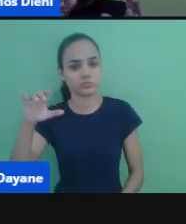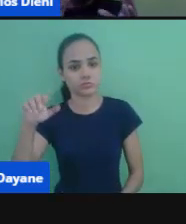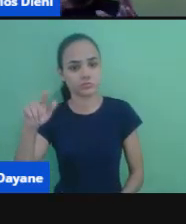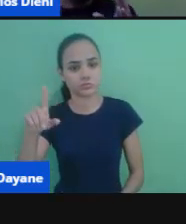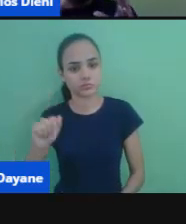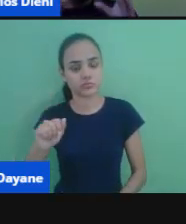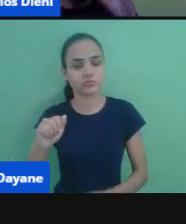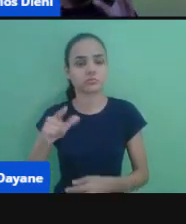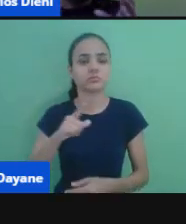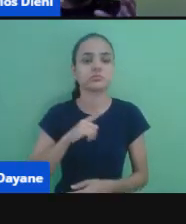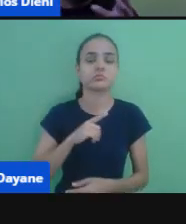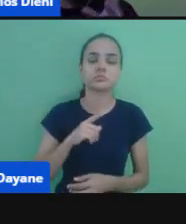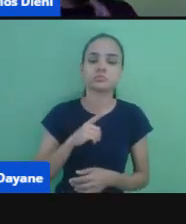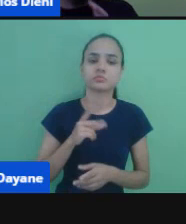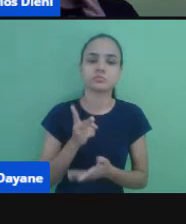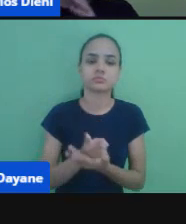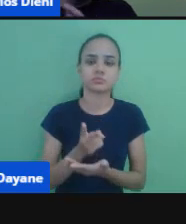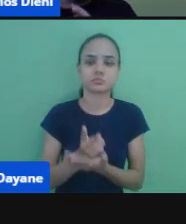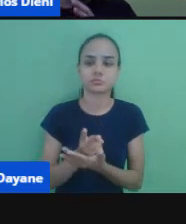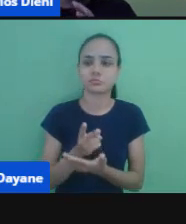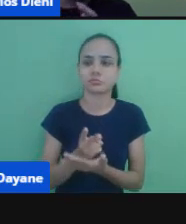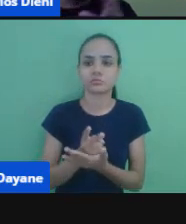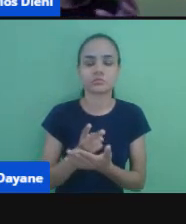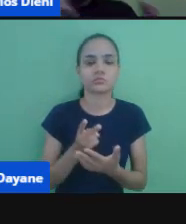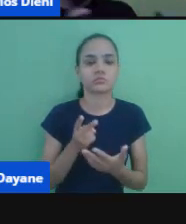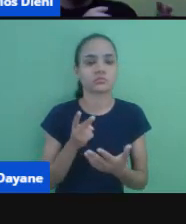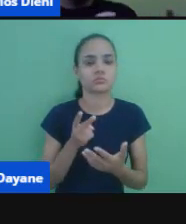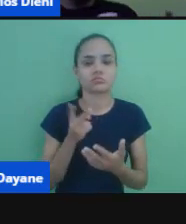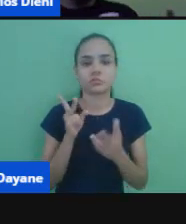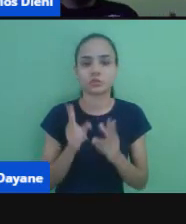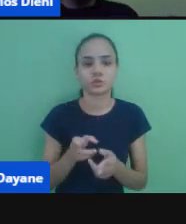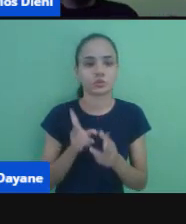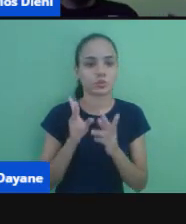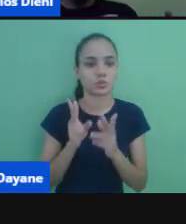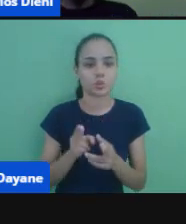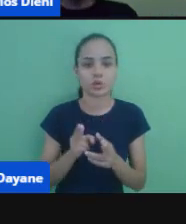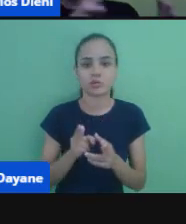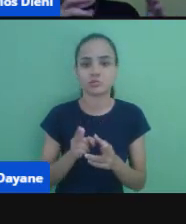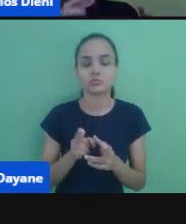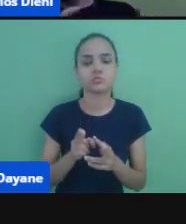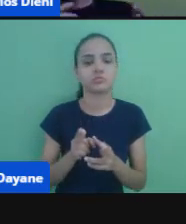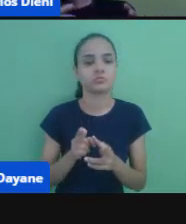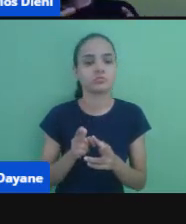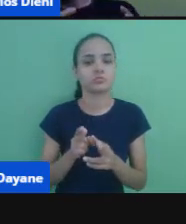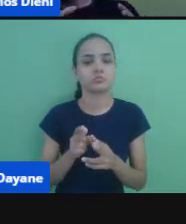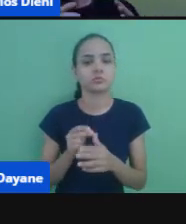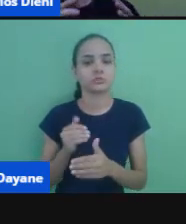para mostrar como que cada coisa no cotidiano tem um pouquinho de física aplicada.